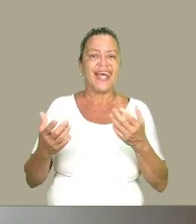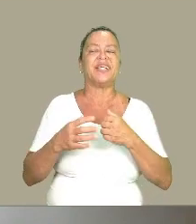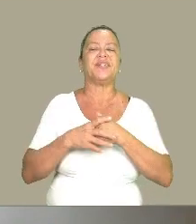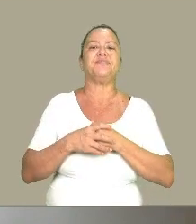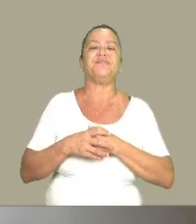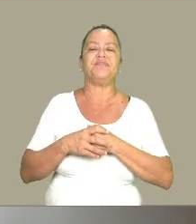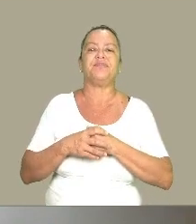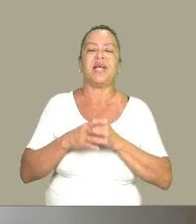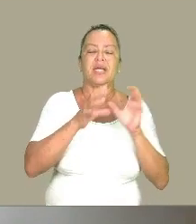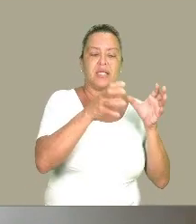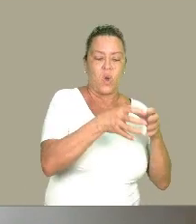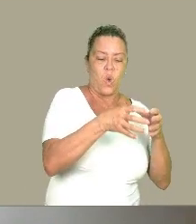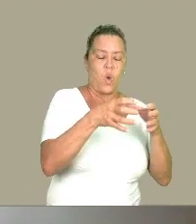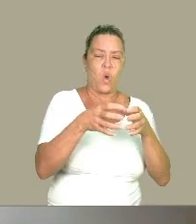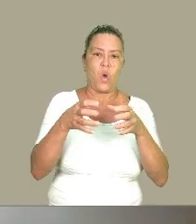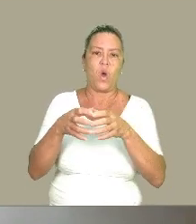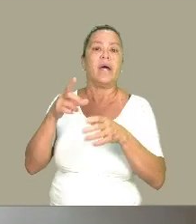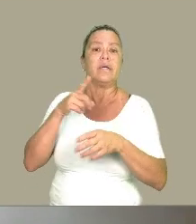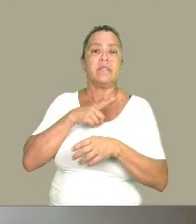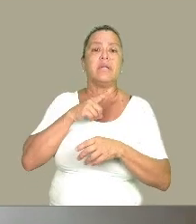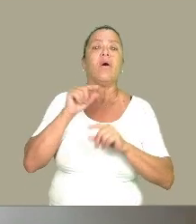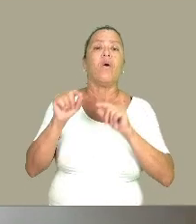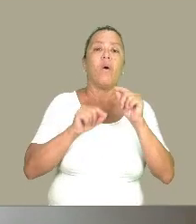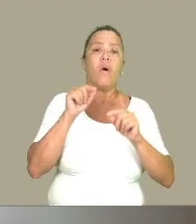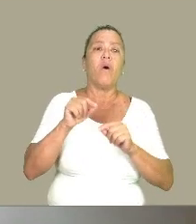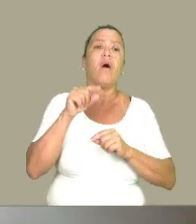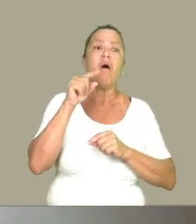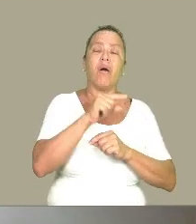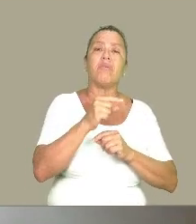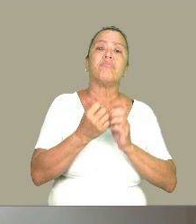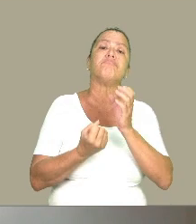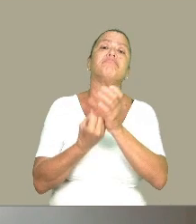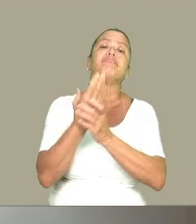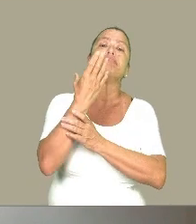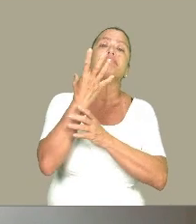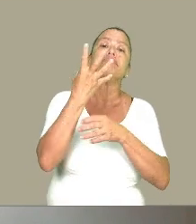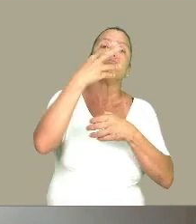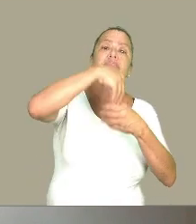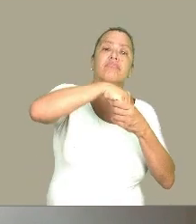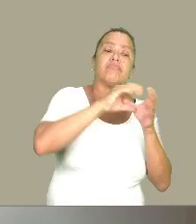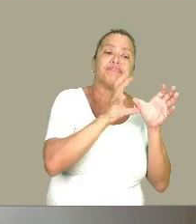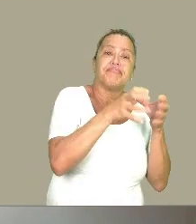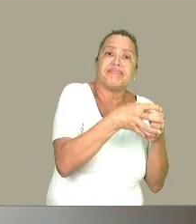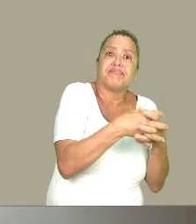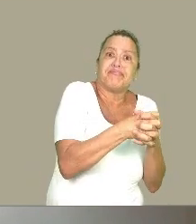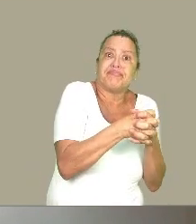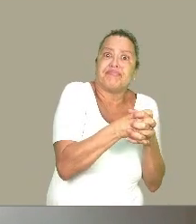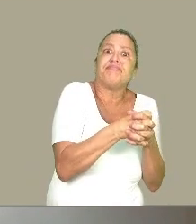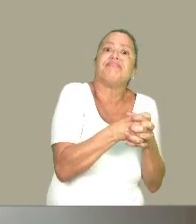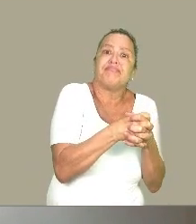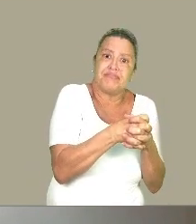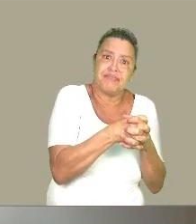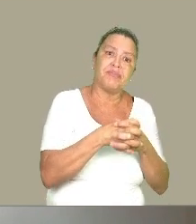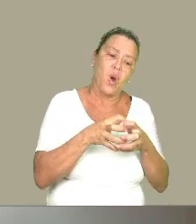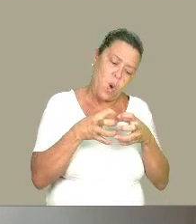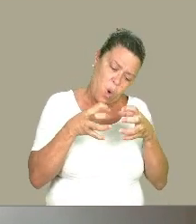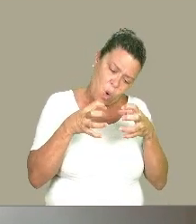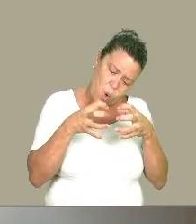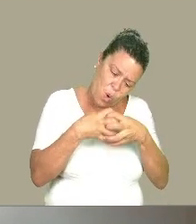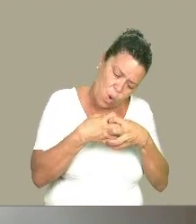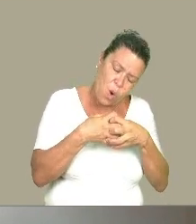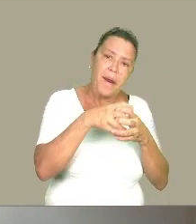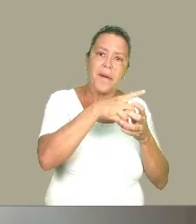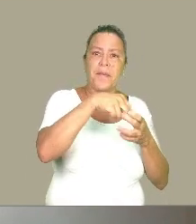esses grupos, eles também têm as suas formas de aglutinação, as suas formas de reunião para cumprirem